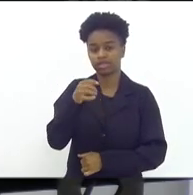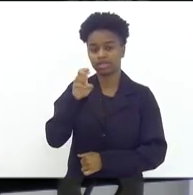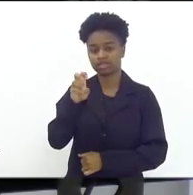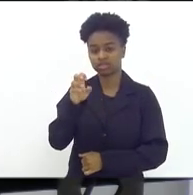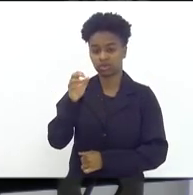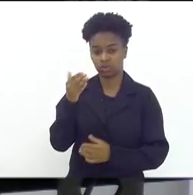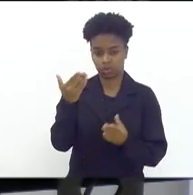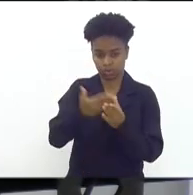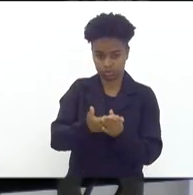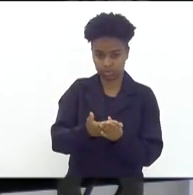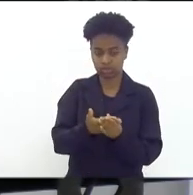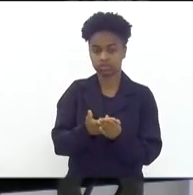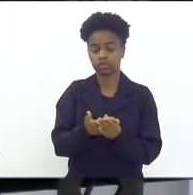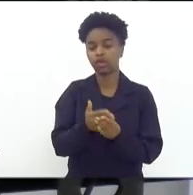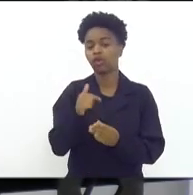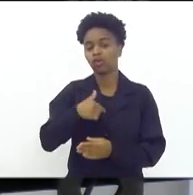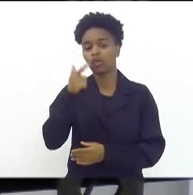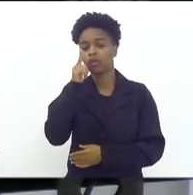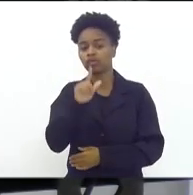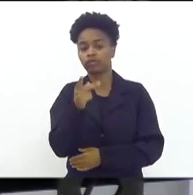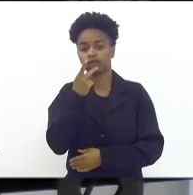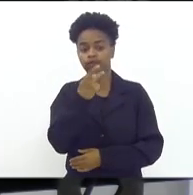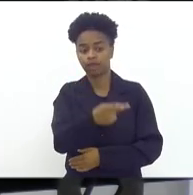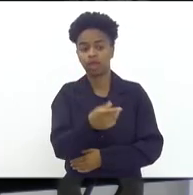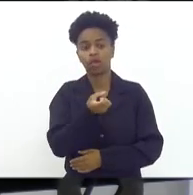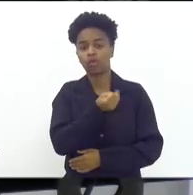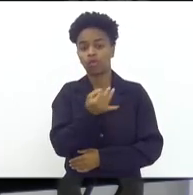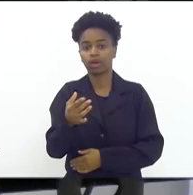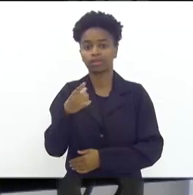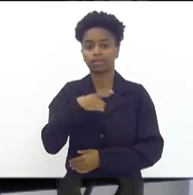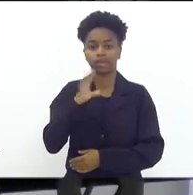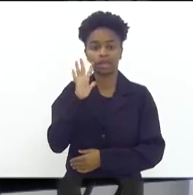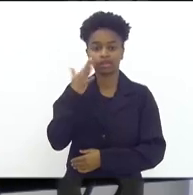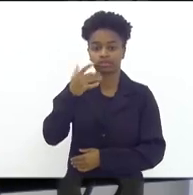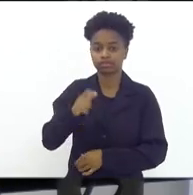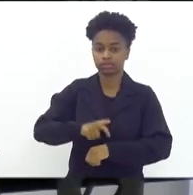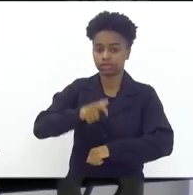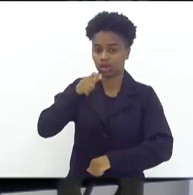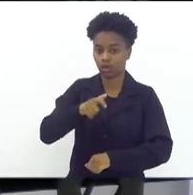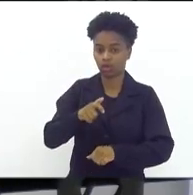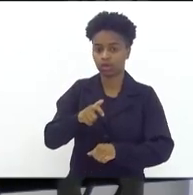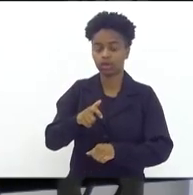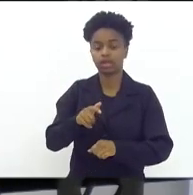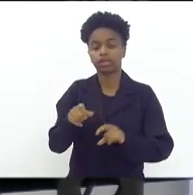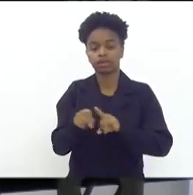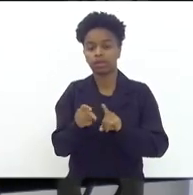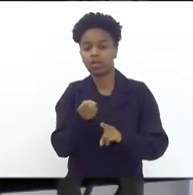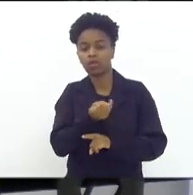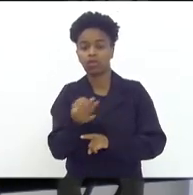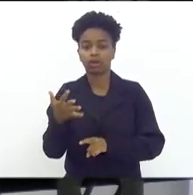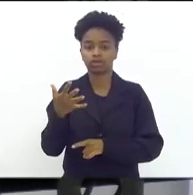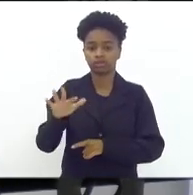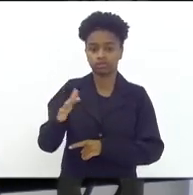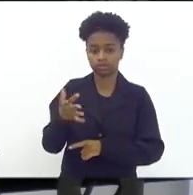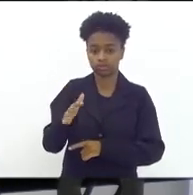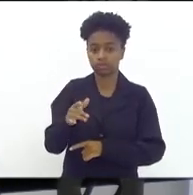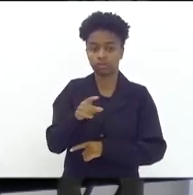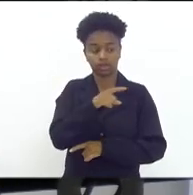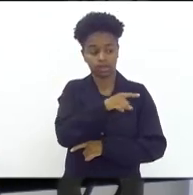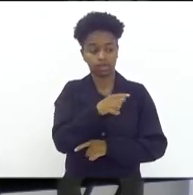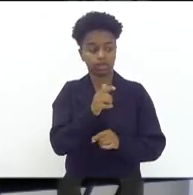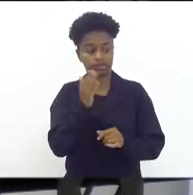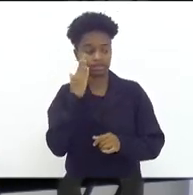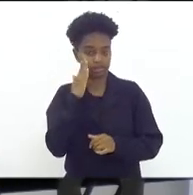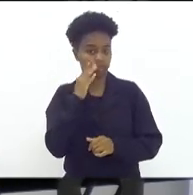processos consigo lhe dizer quantos tem resolução de mérito ali na hora naquela sentada e quantos em média deputada que compõem a